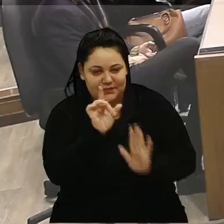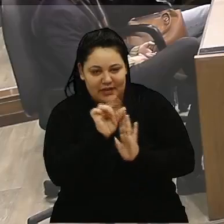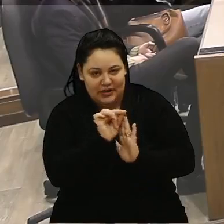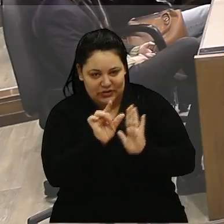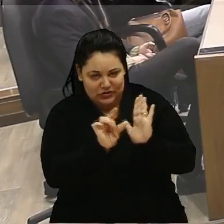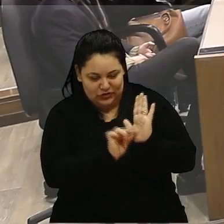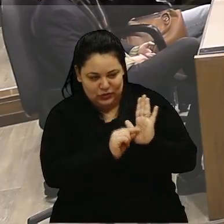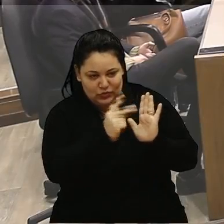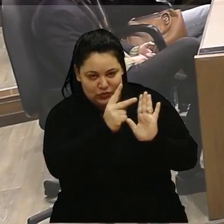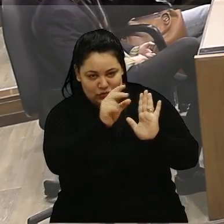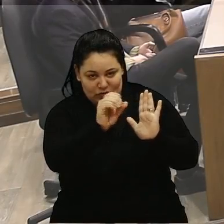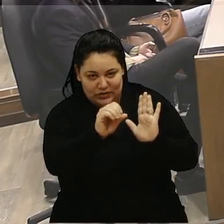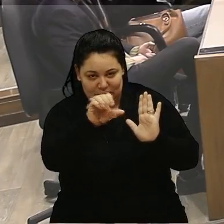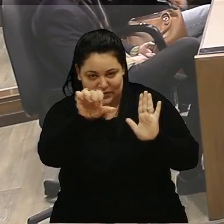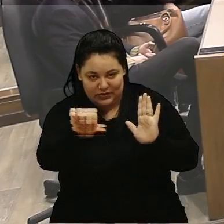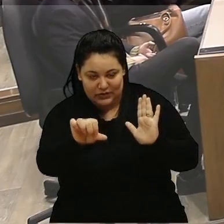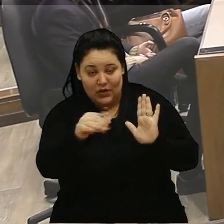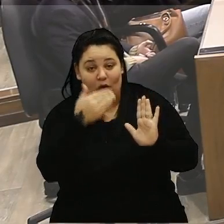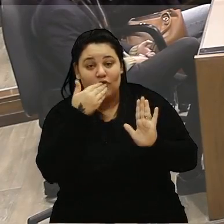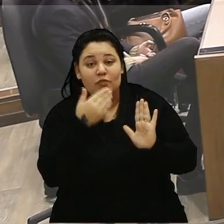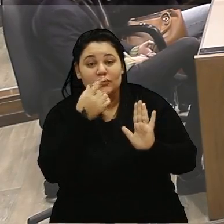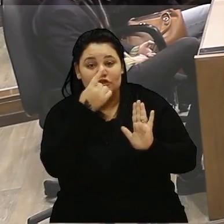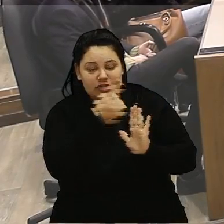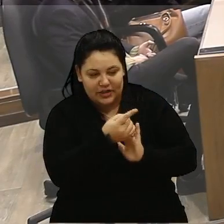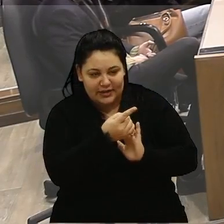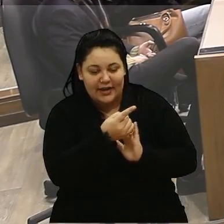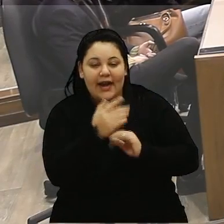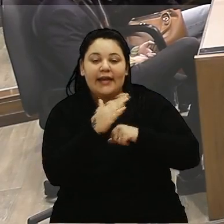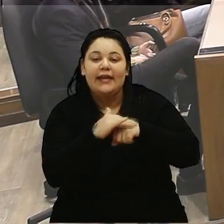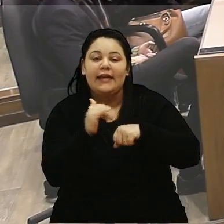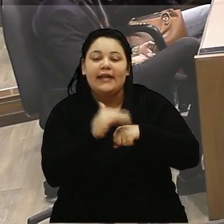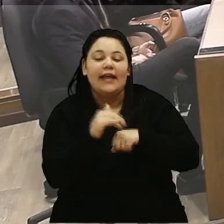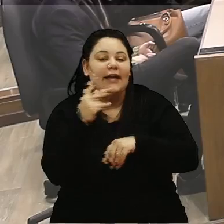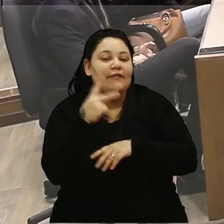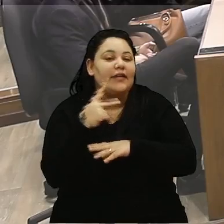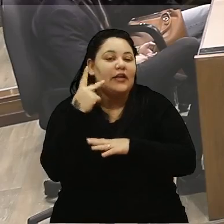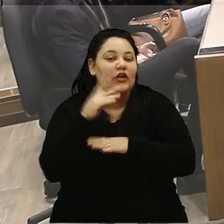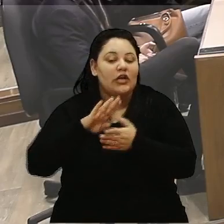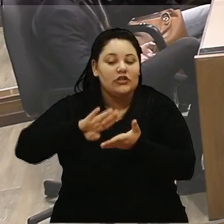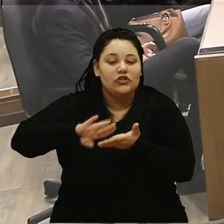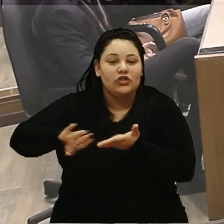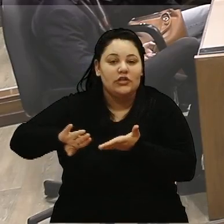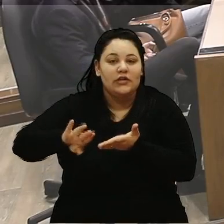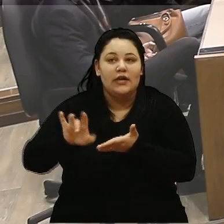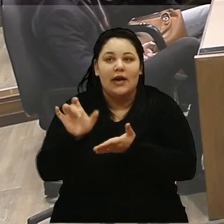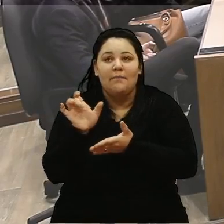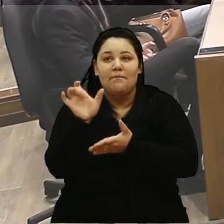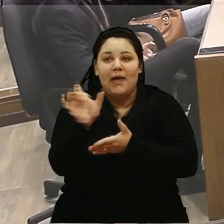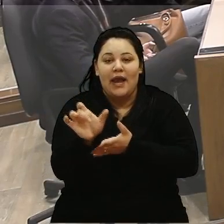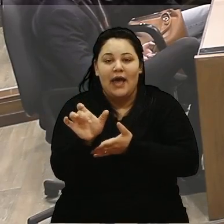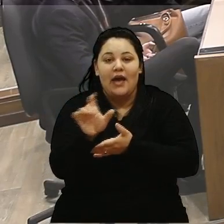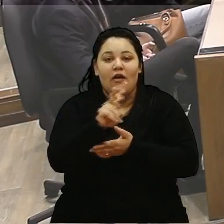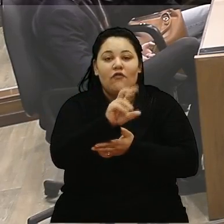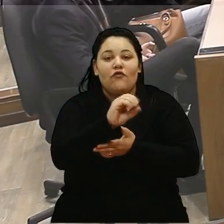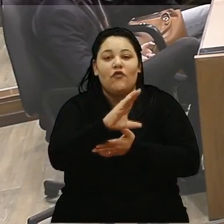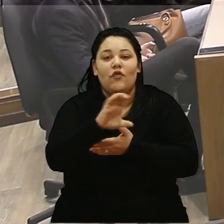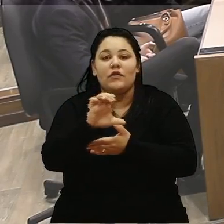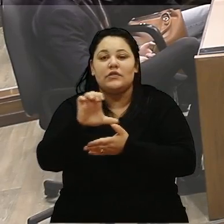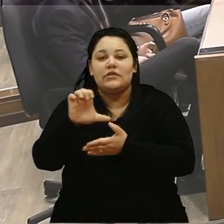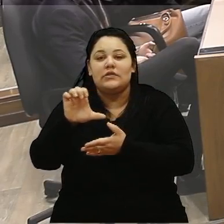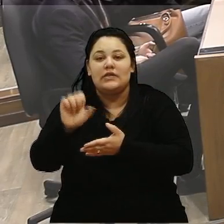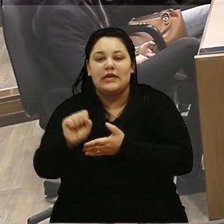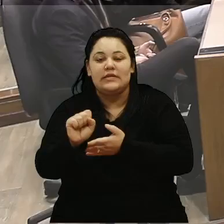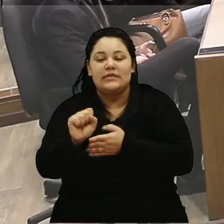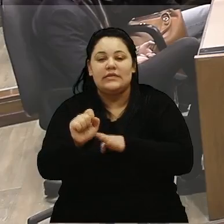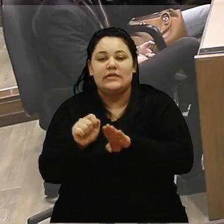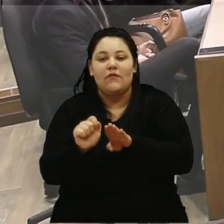vereador? Peço que a excelentíssima vereadora retire a palavra "vocês são fake